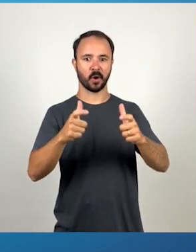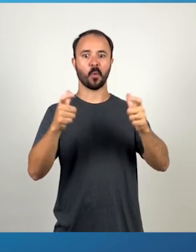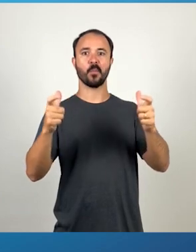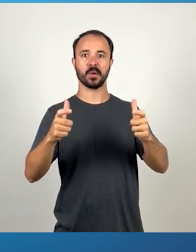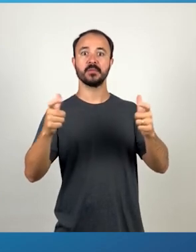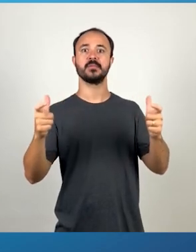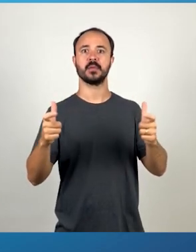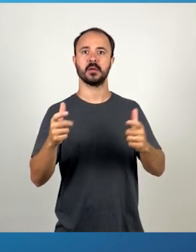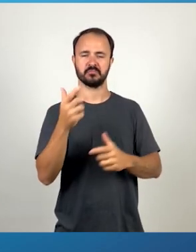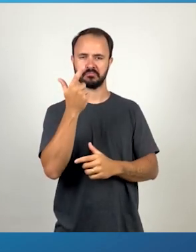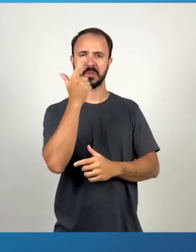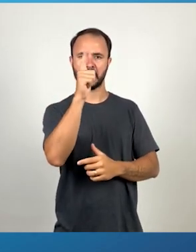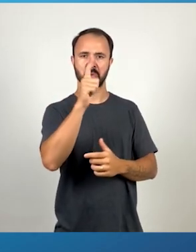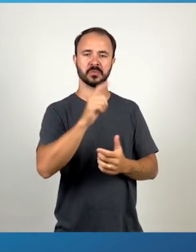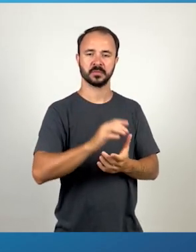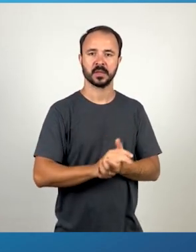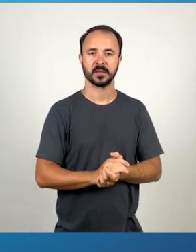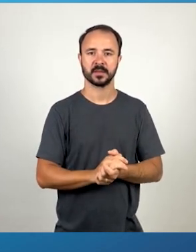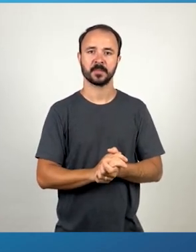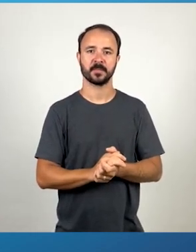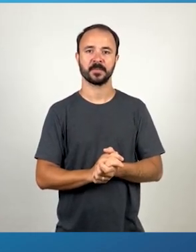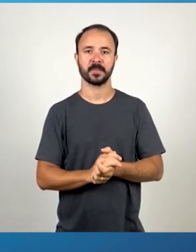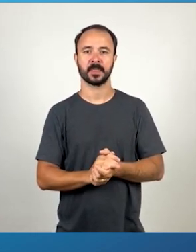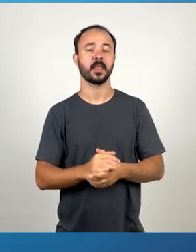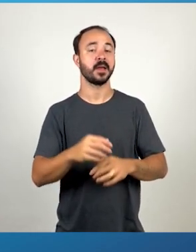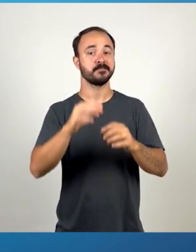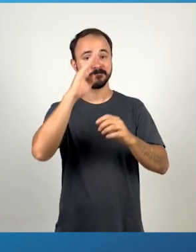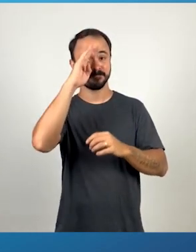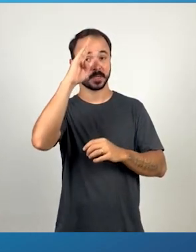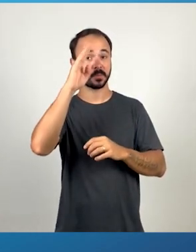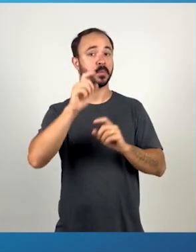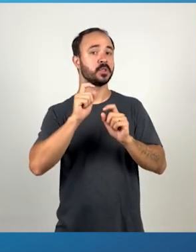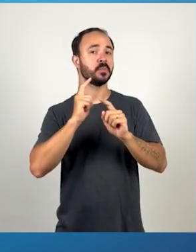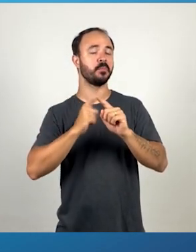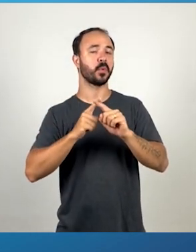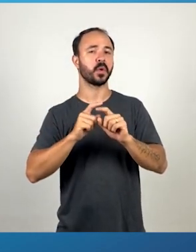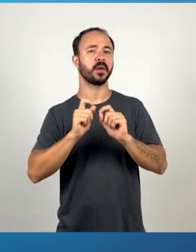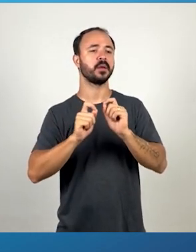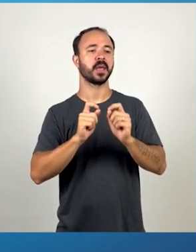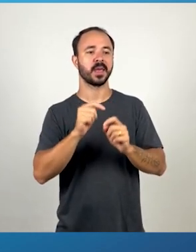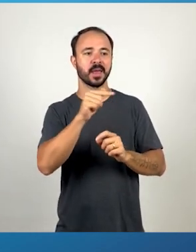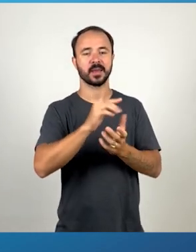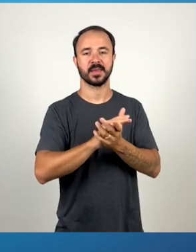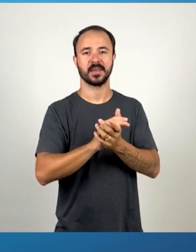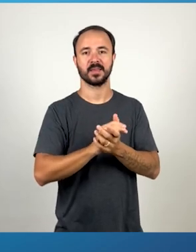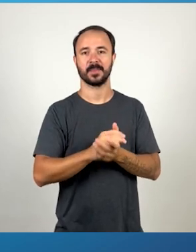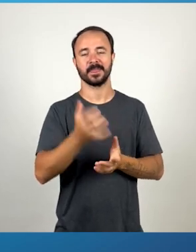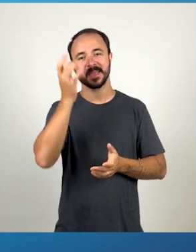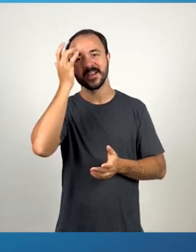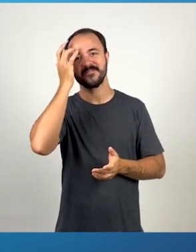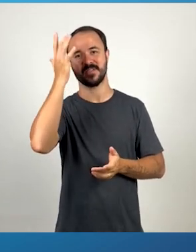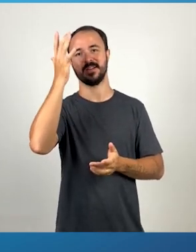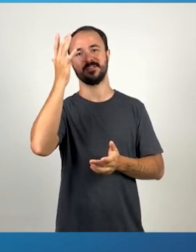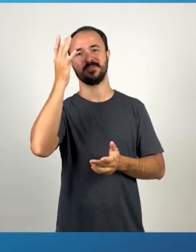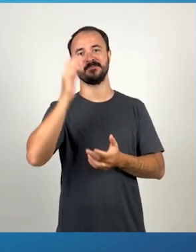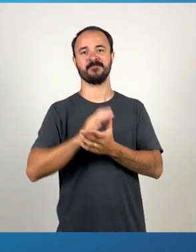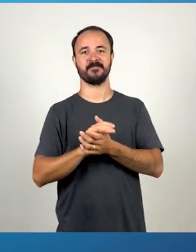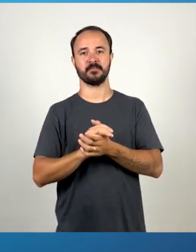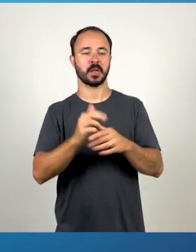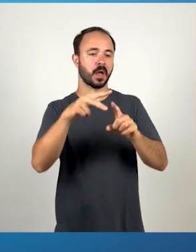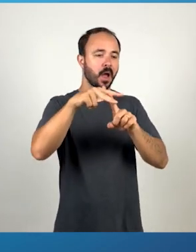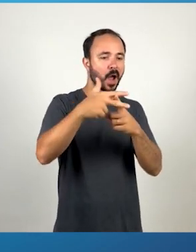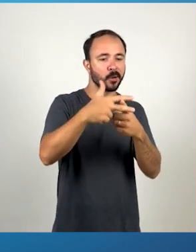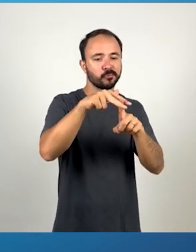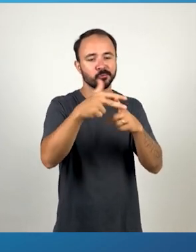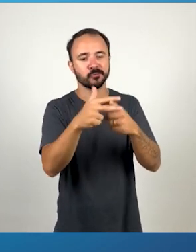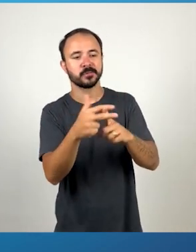significativa, especificamente pelo fato de ser fácil a sua instalação. Tá? Hoje em dia, um número considerável de residências,